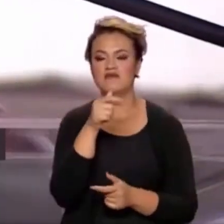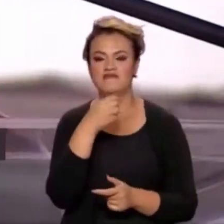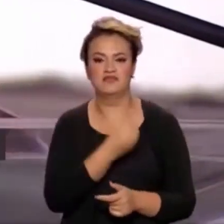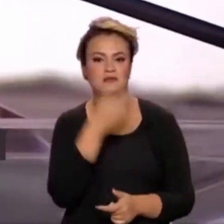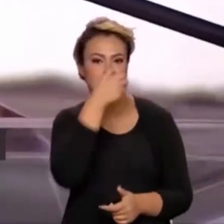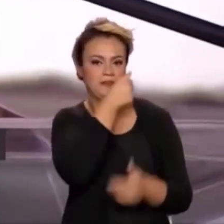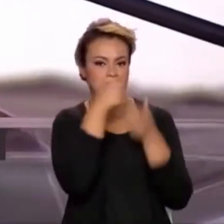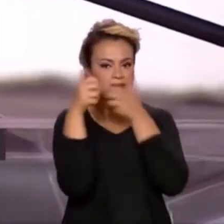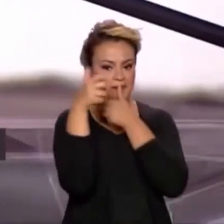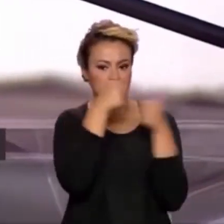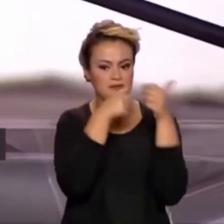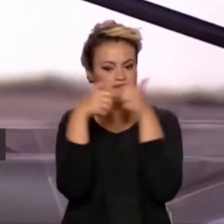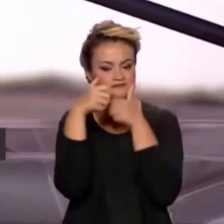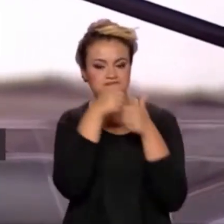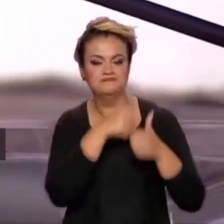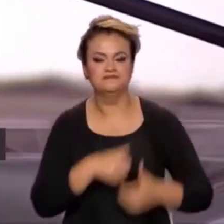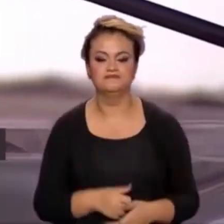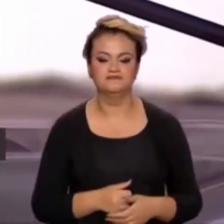garantidas.